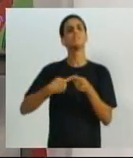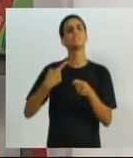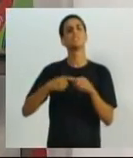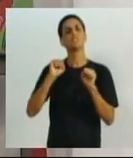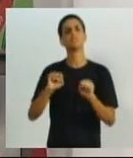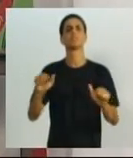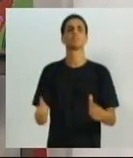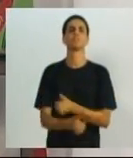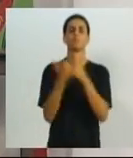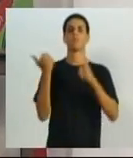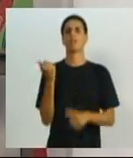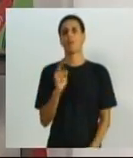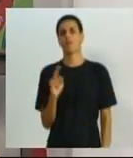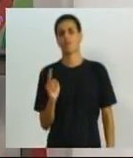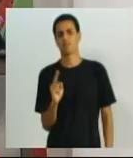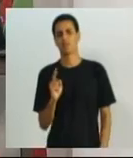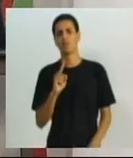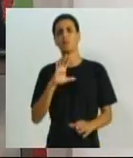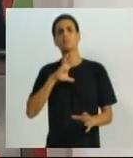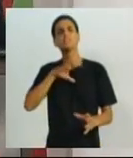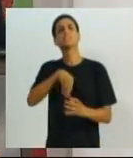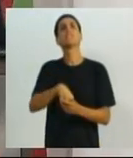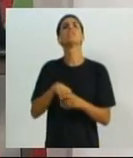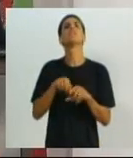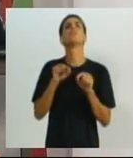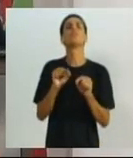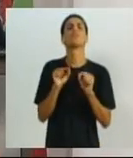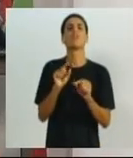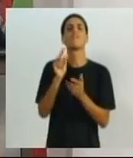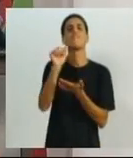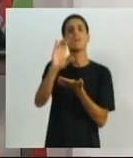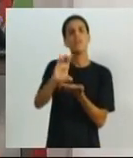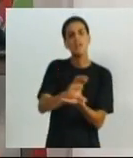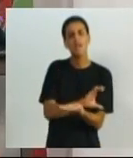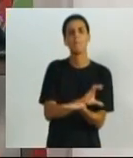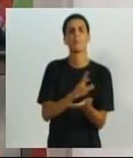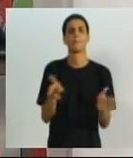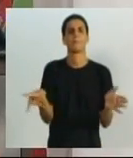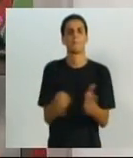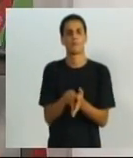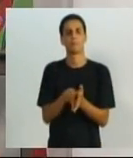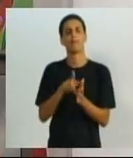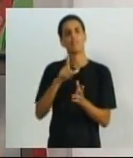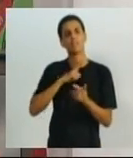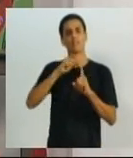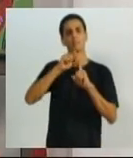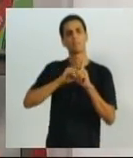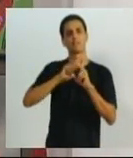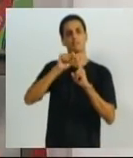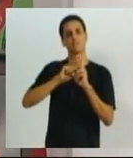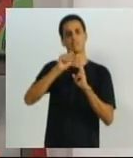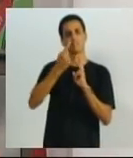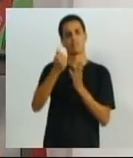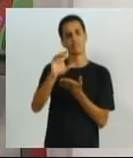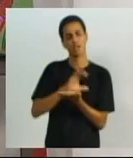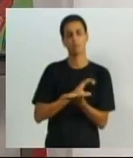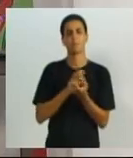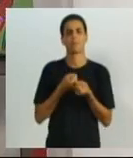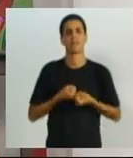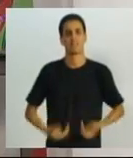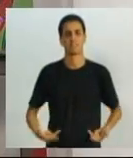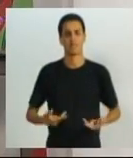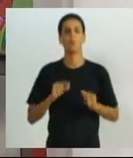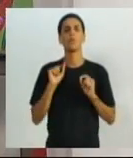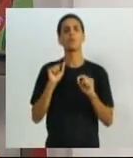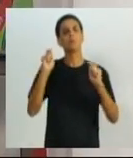melhorar ou não dentro da verba do dinheiro que ela tem mensal e anualmente para gastar, o que ela